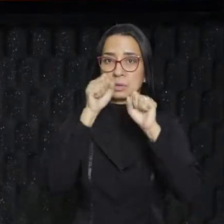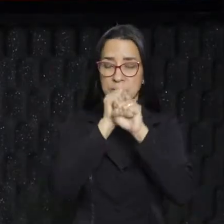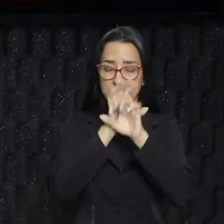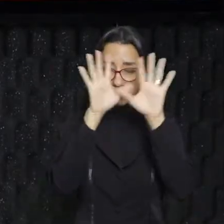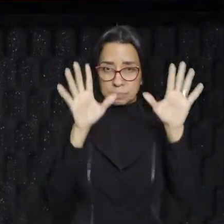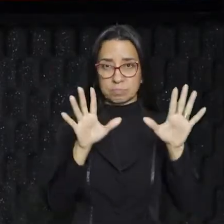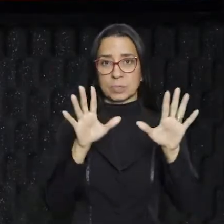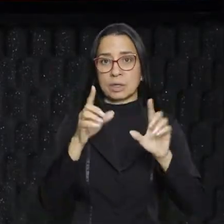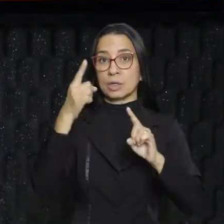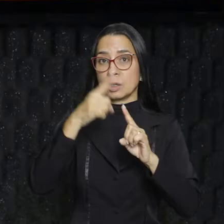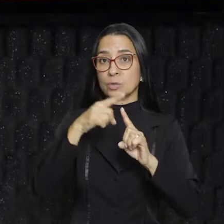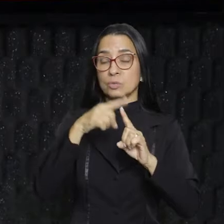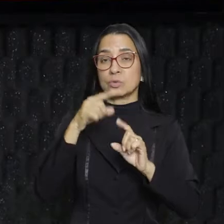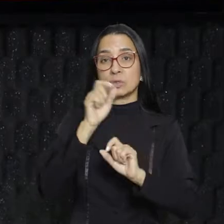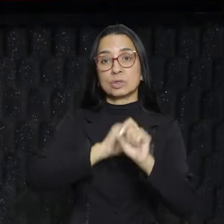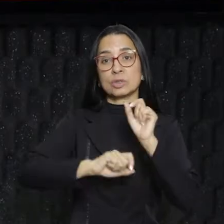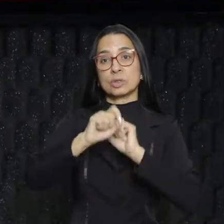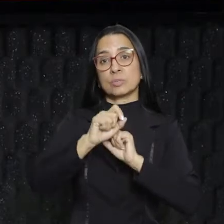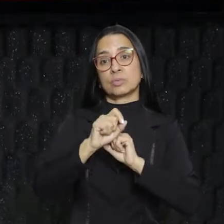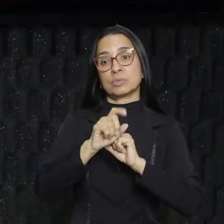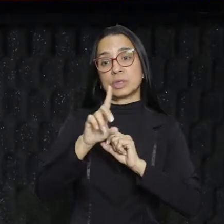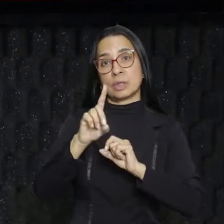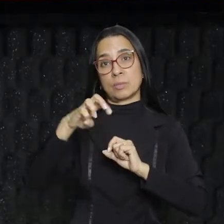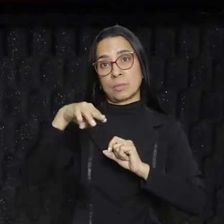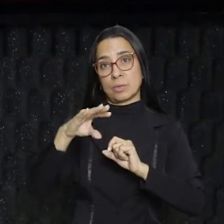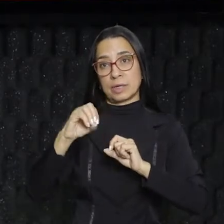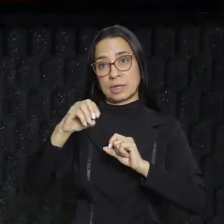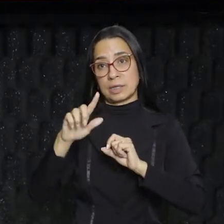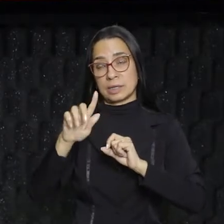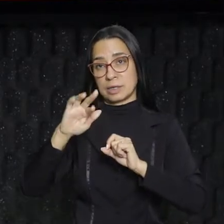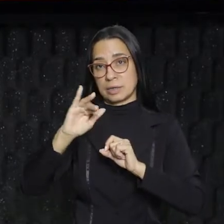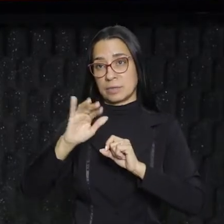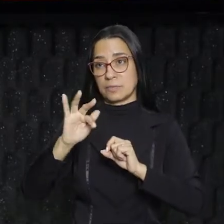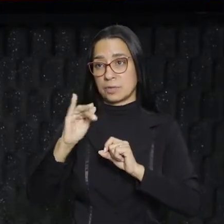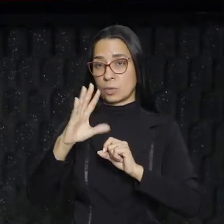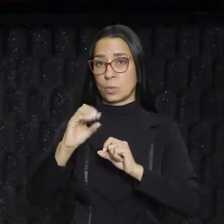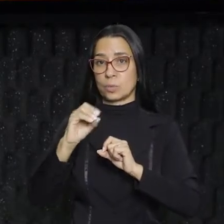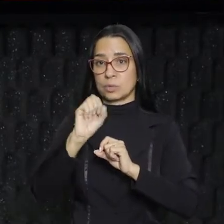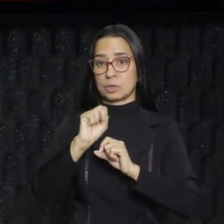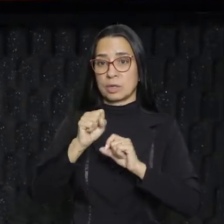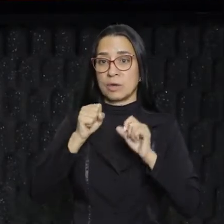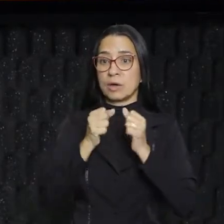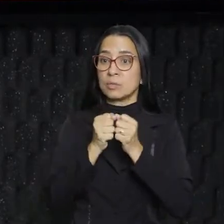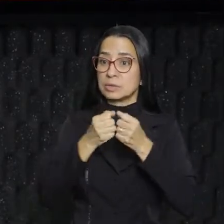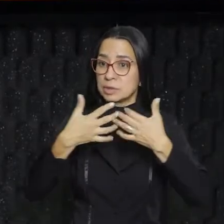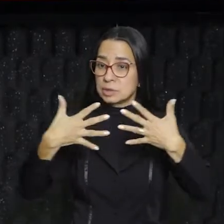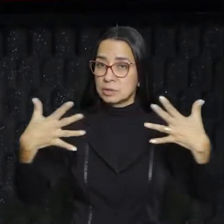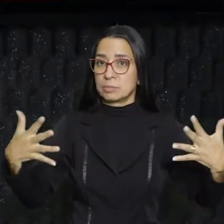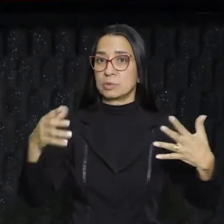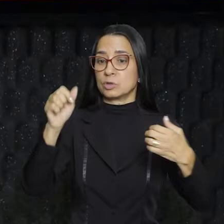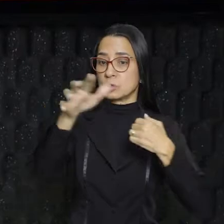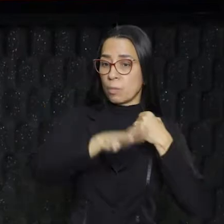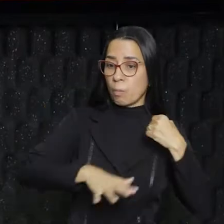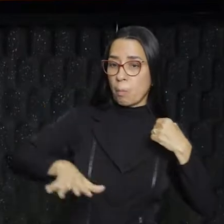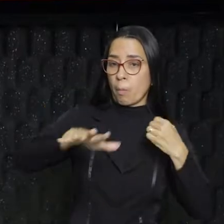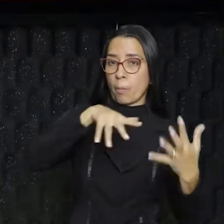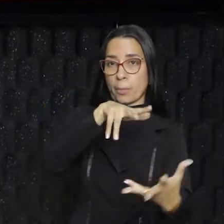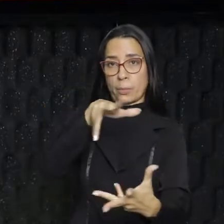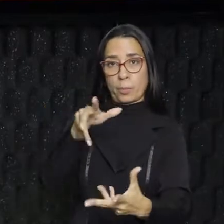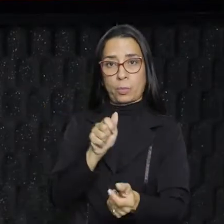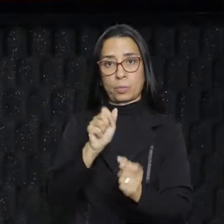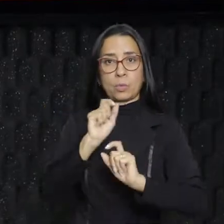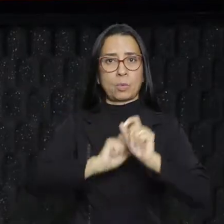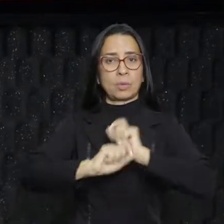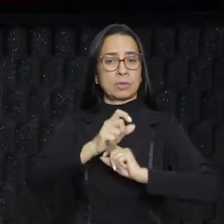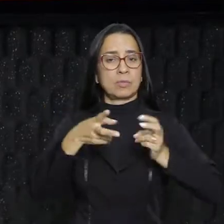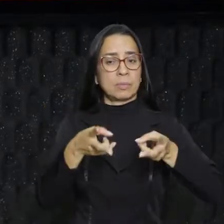nos padrões demográficos da Europa que vão se expandir por consequência para o mundo. O que a gente vai perceber? Veja aqui no